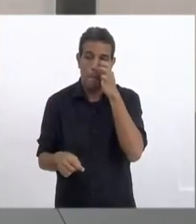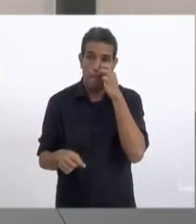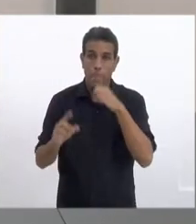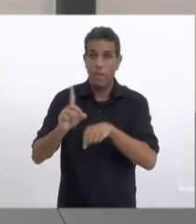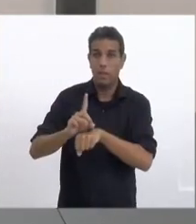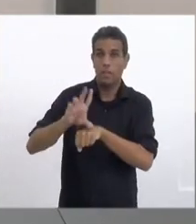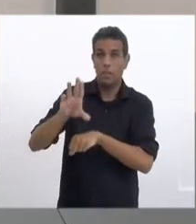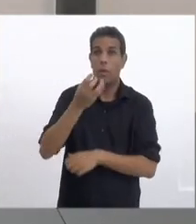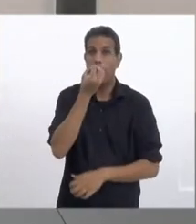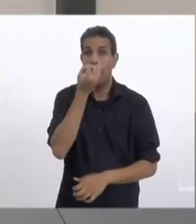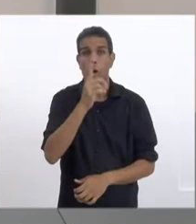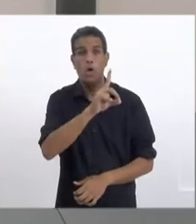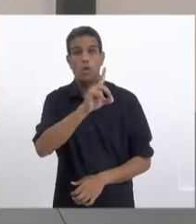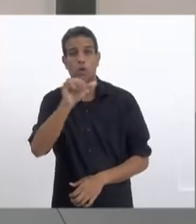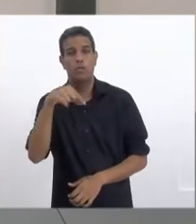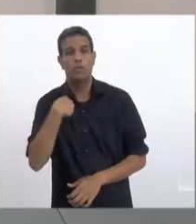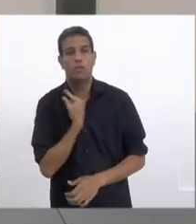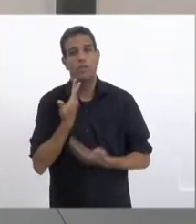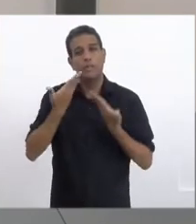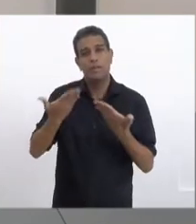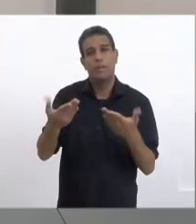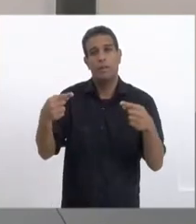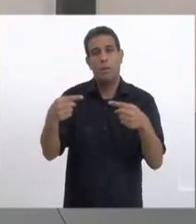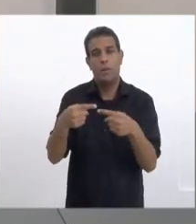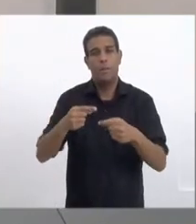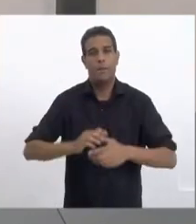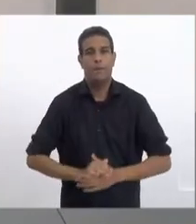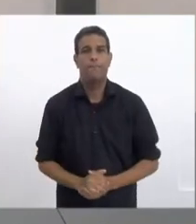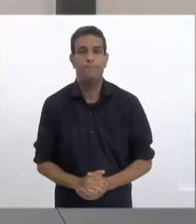dia. Obrigado por aceitar o nosso convite. Olá,